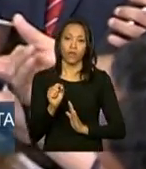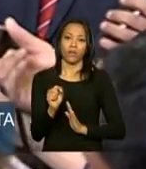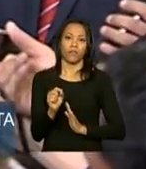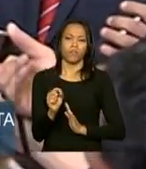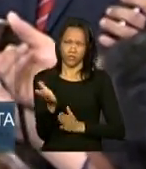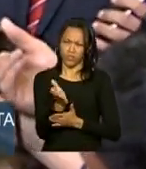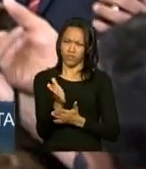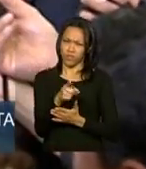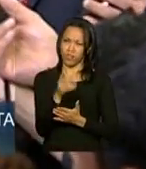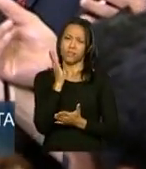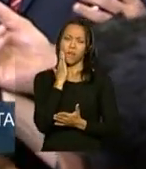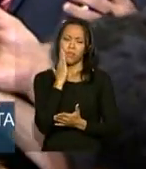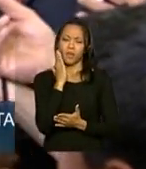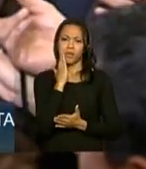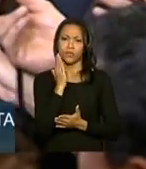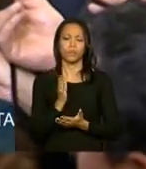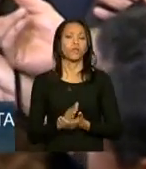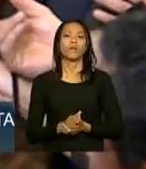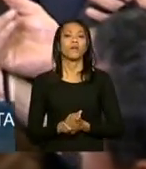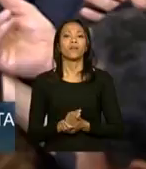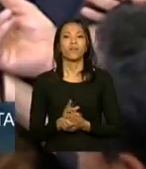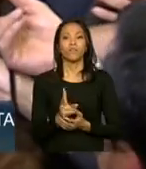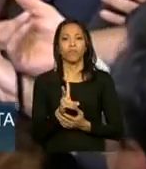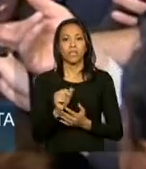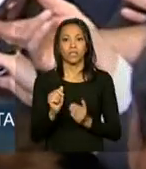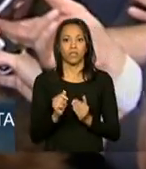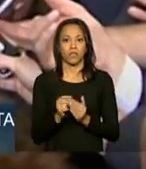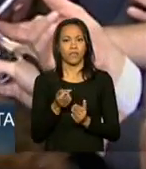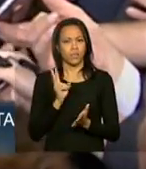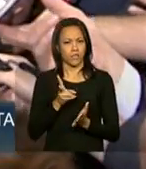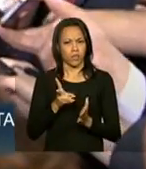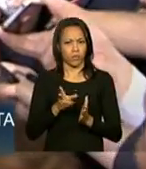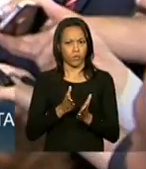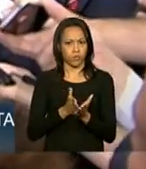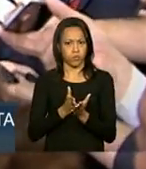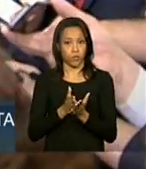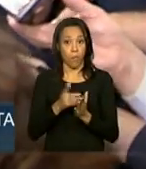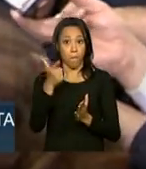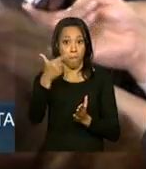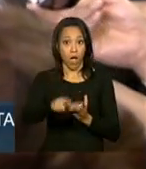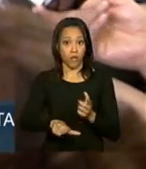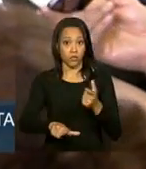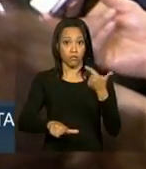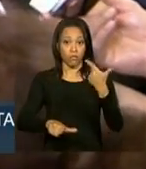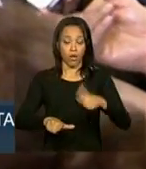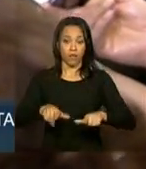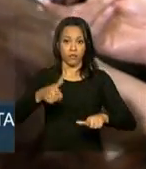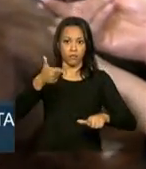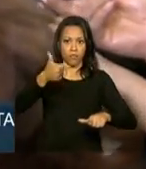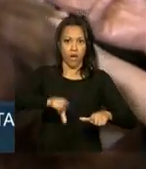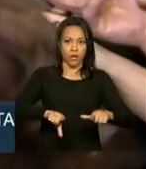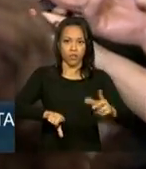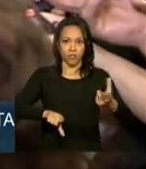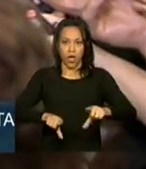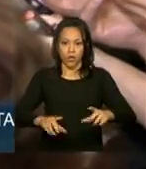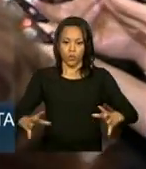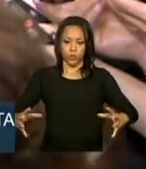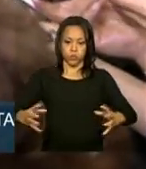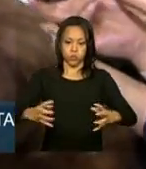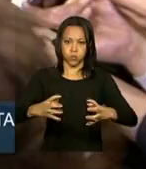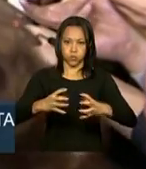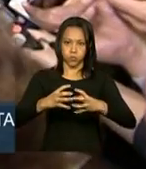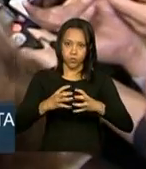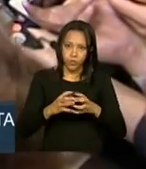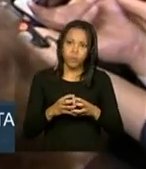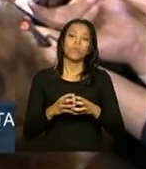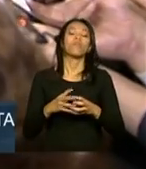dividam isso, né? Porque não vai ser linear, vai ser concentrado, quanto mais esse processo